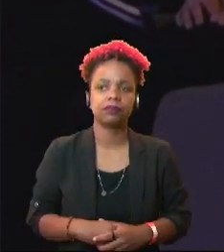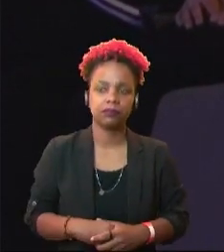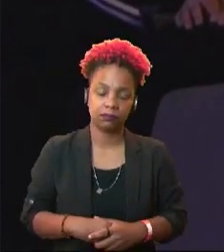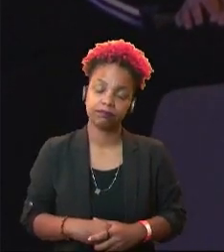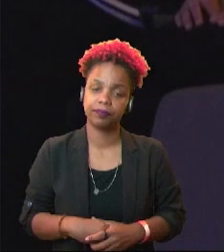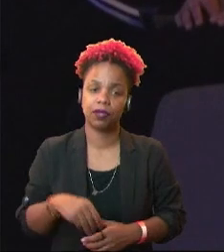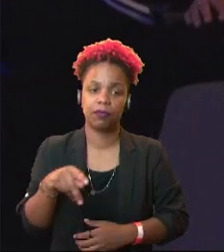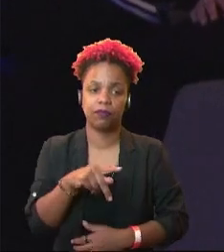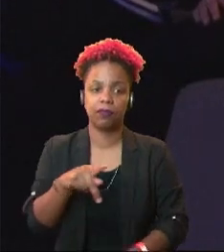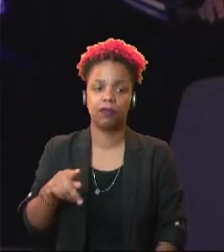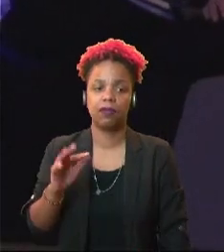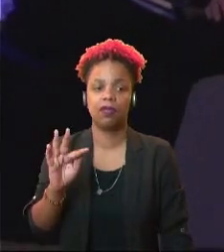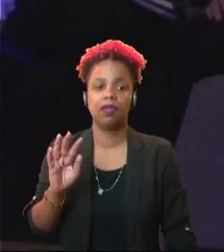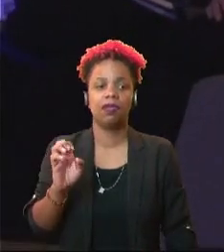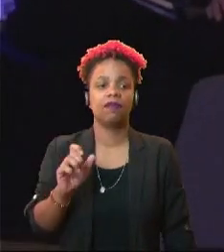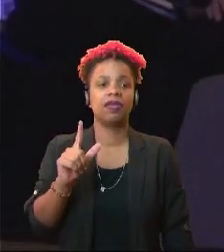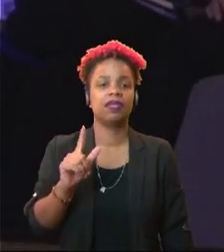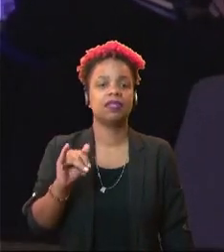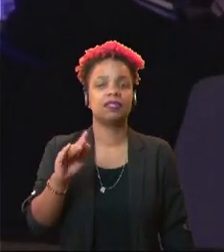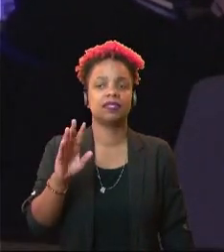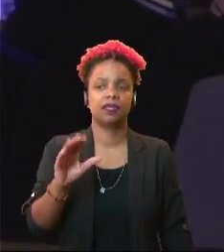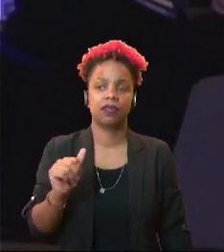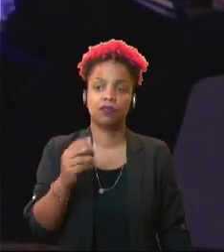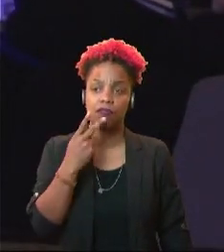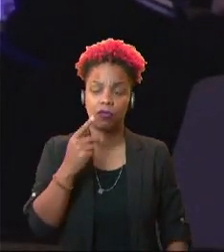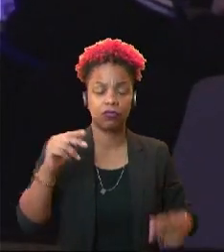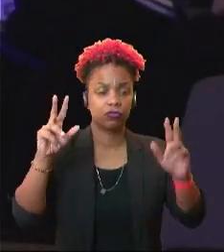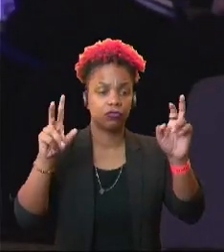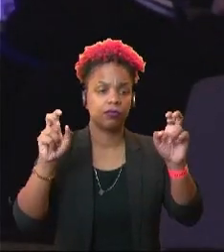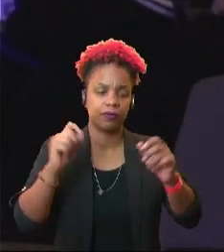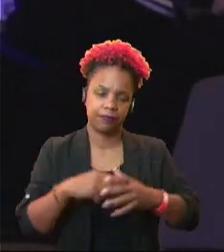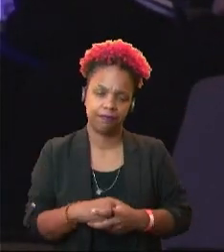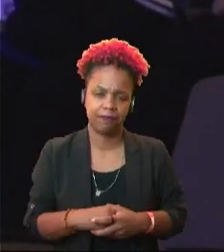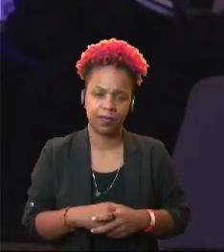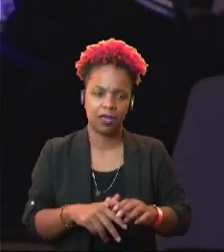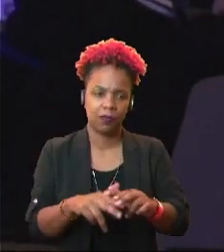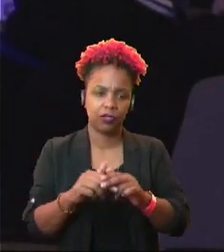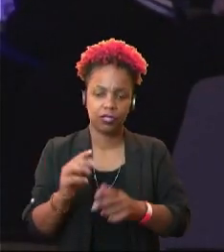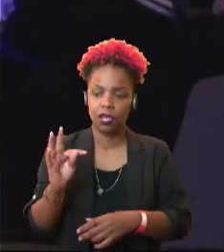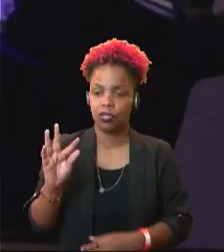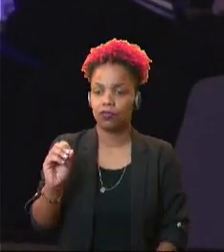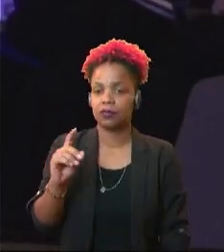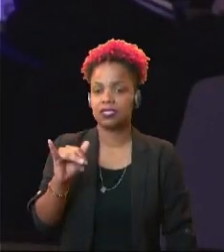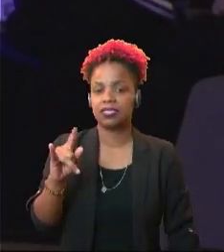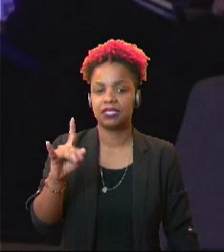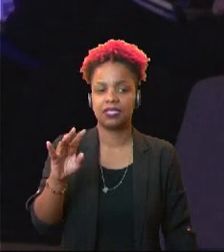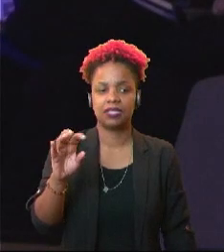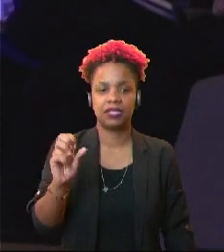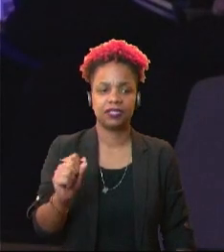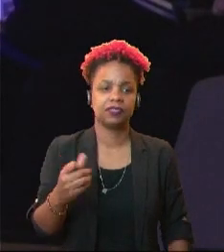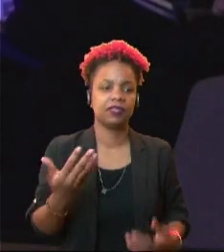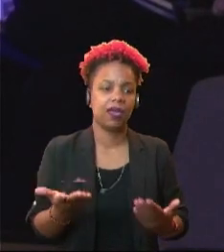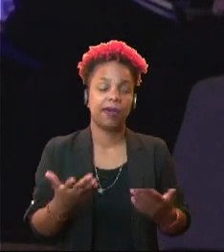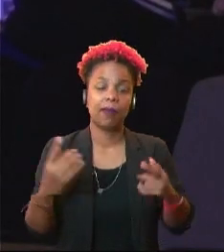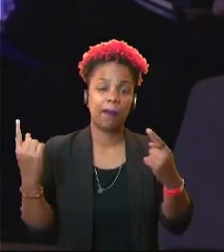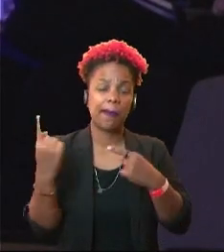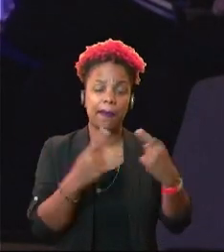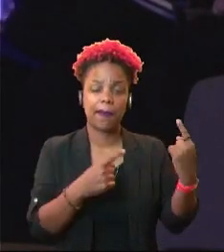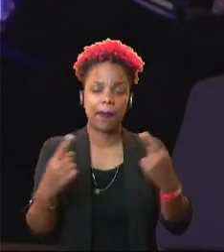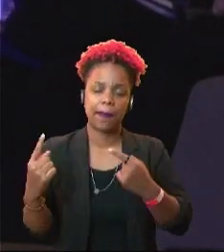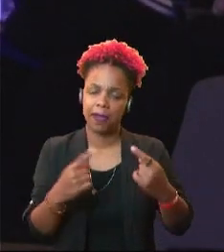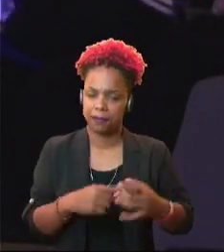O professor Feliciano de Sá Guimarães mencionou a armadilha de Tucídides, né, a ideia de um possível